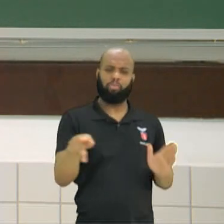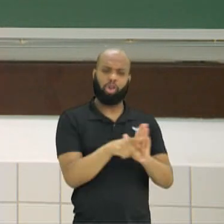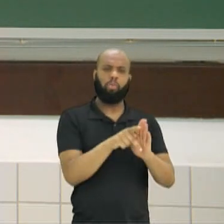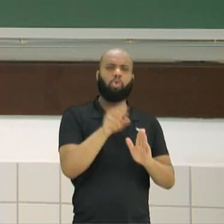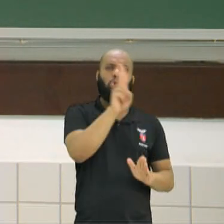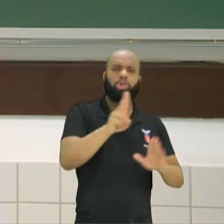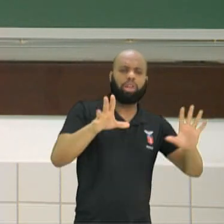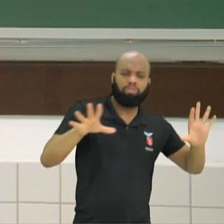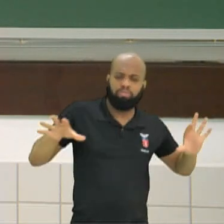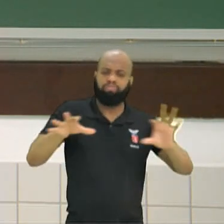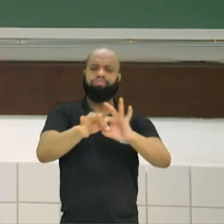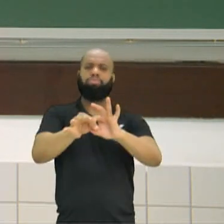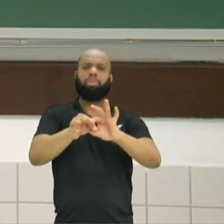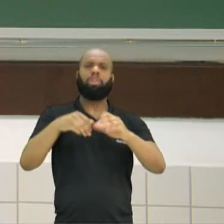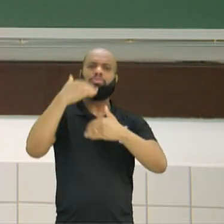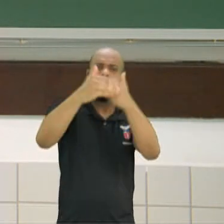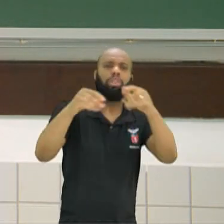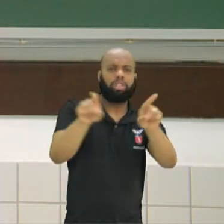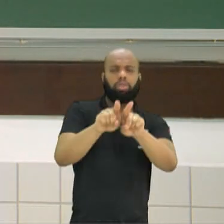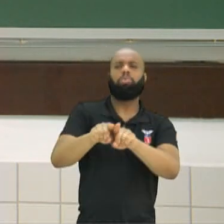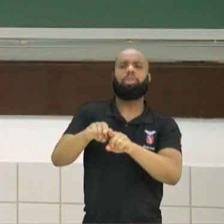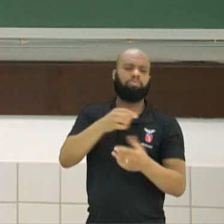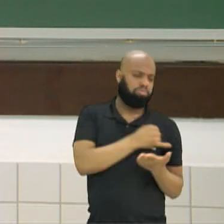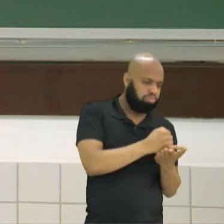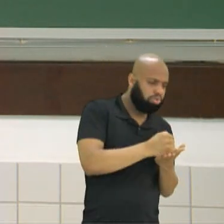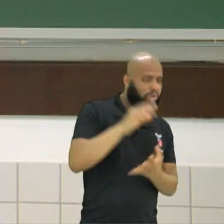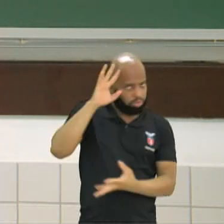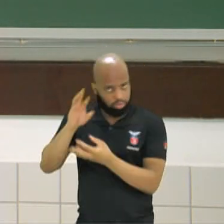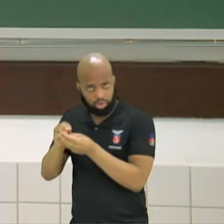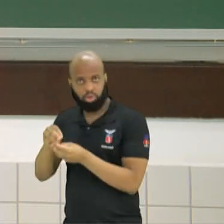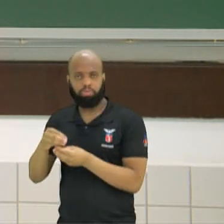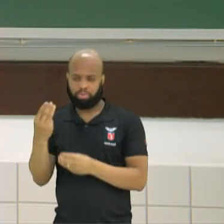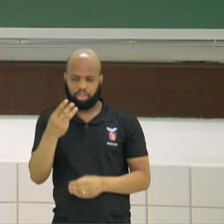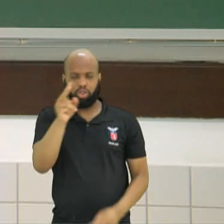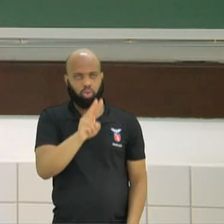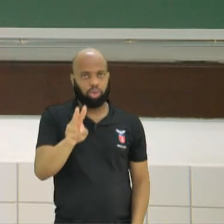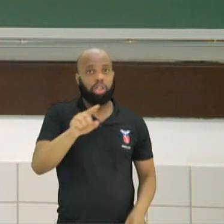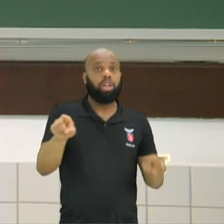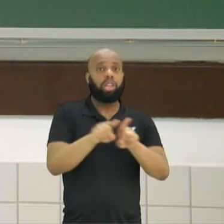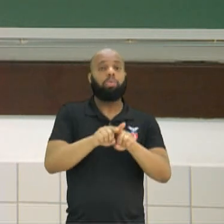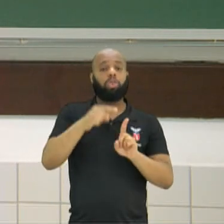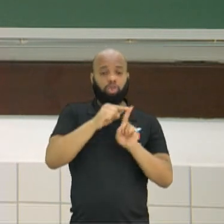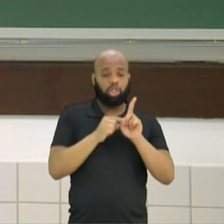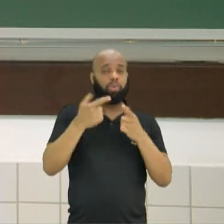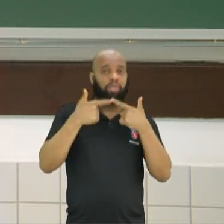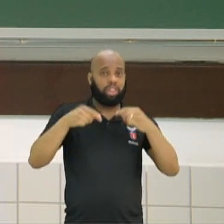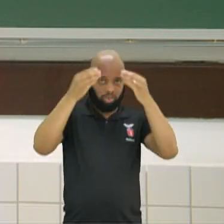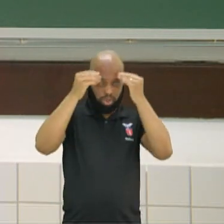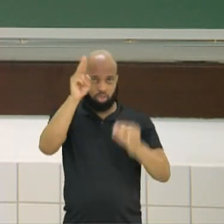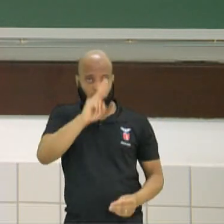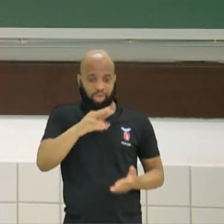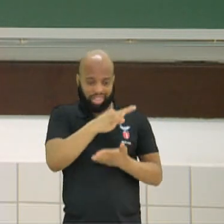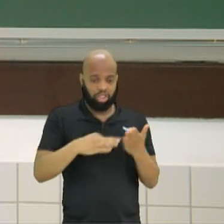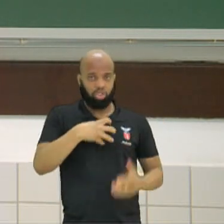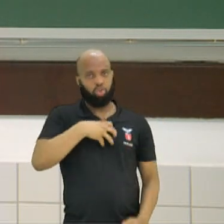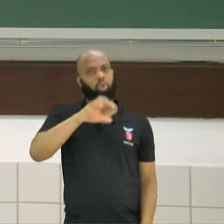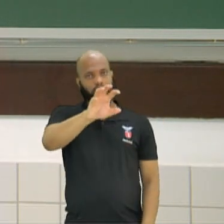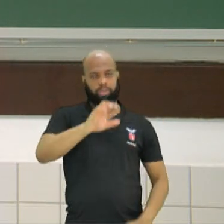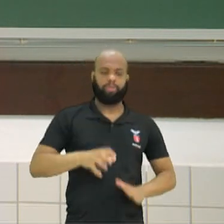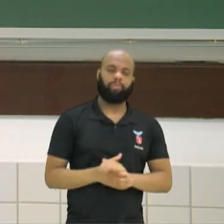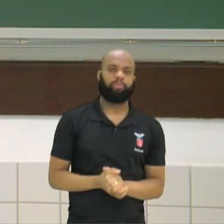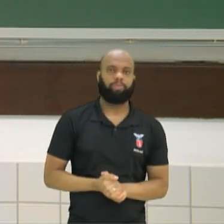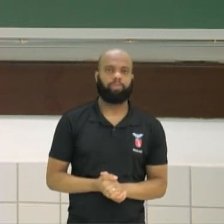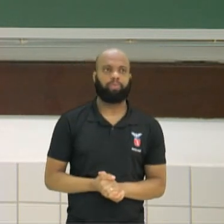também para o desenvolvimento e também para a introdução. E compreendemos o tipo de linguagem utilizada em textos dissertativos